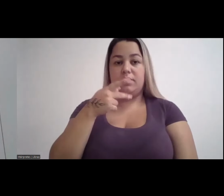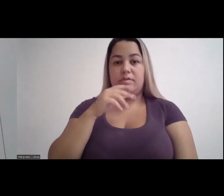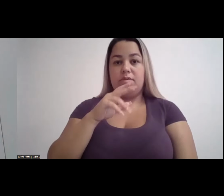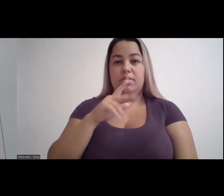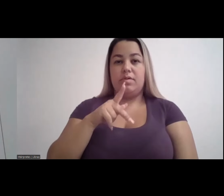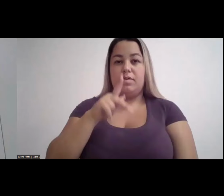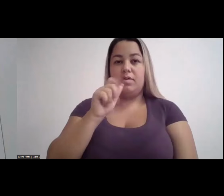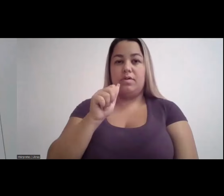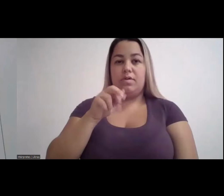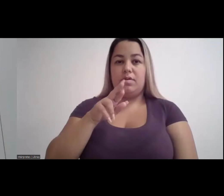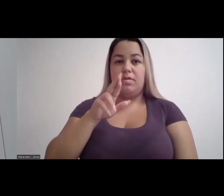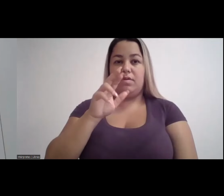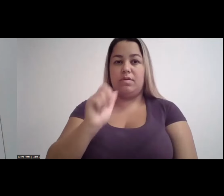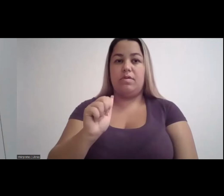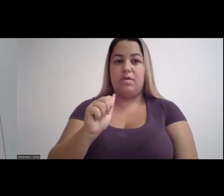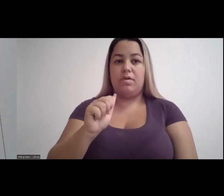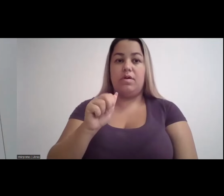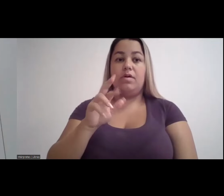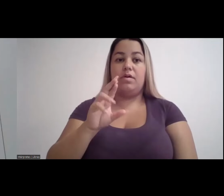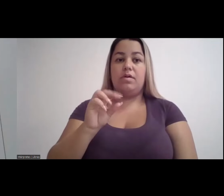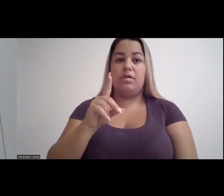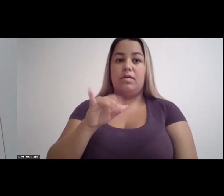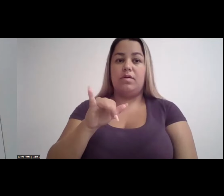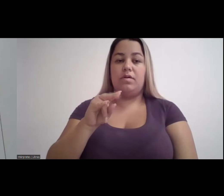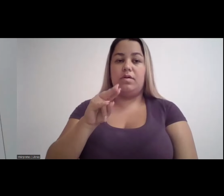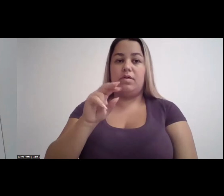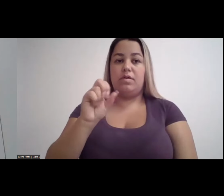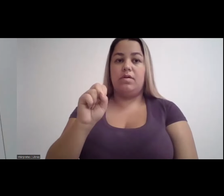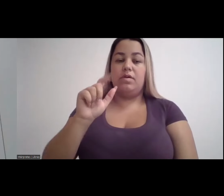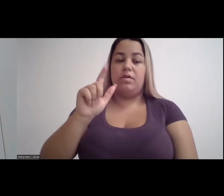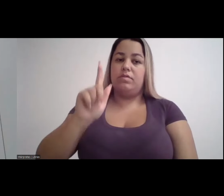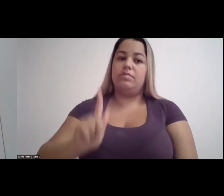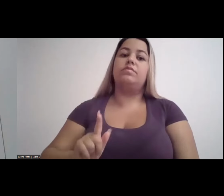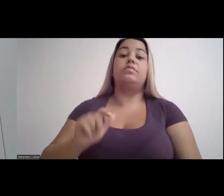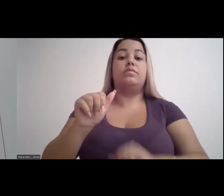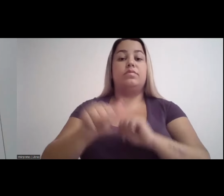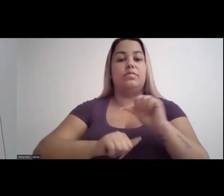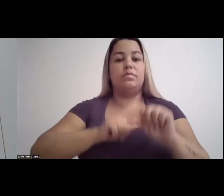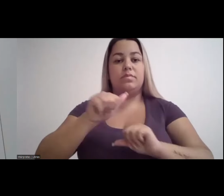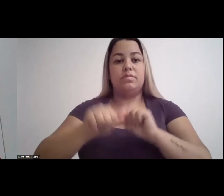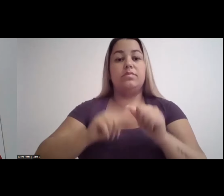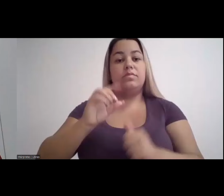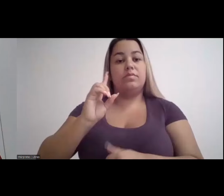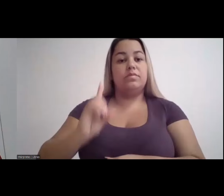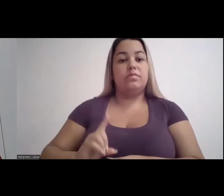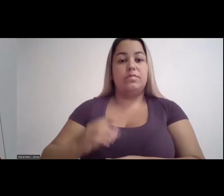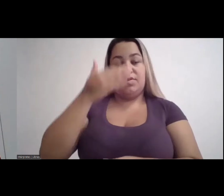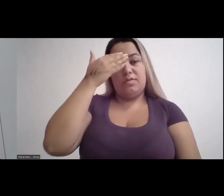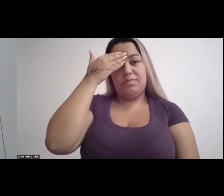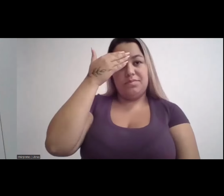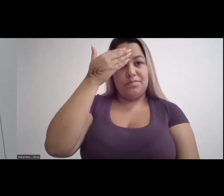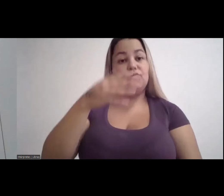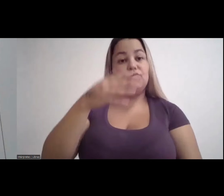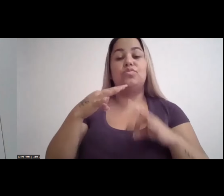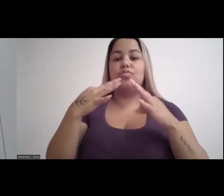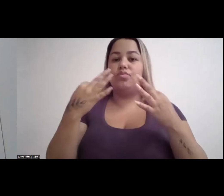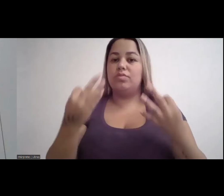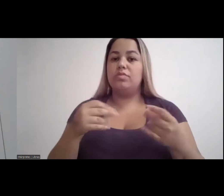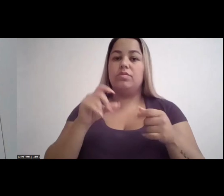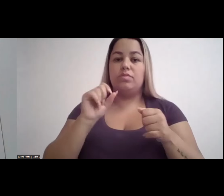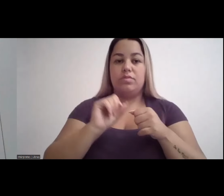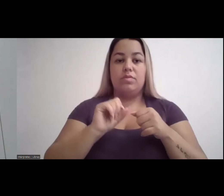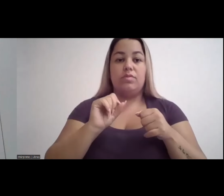Kawara Rodrigues, é a gerente desse projeto na Genova Transforma, na Diretoria de Inovação. Muito obrigada por tudo que você vem fazendo e toda a energia